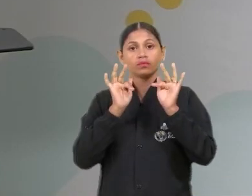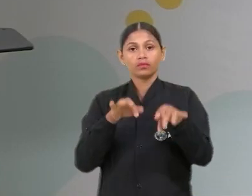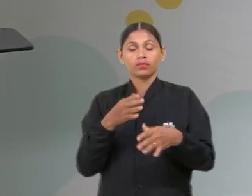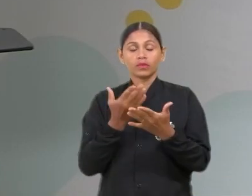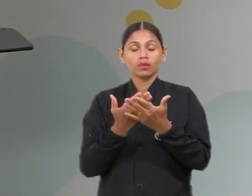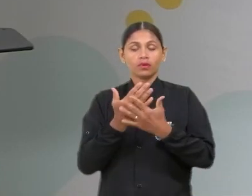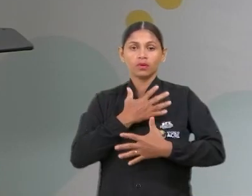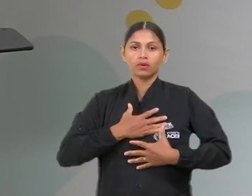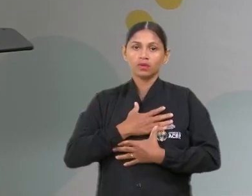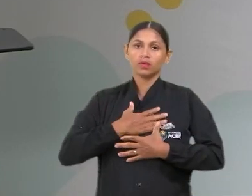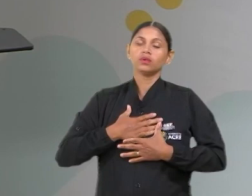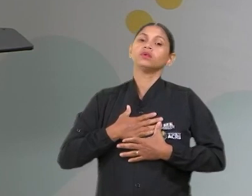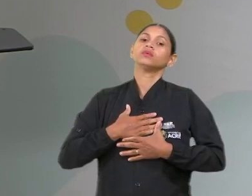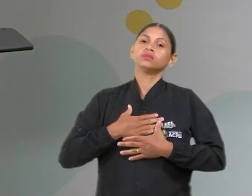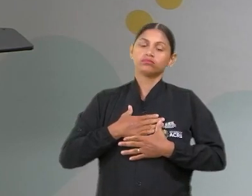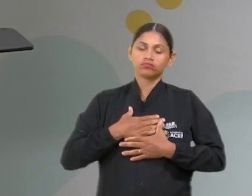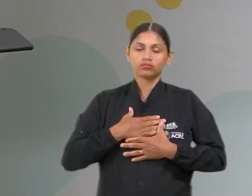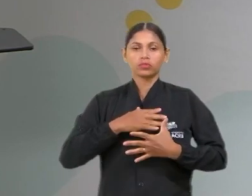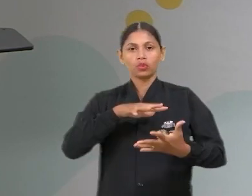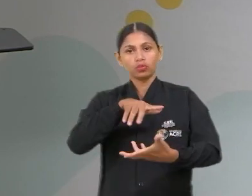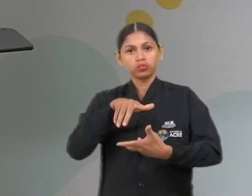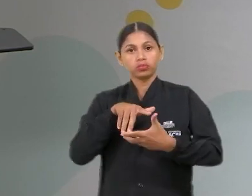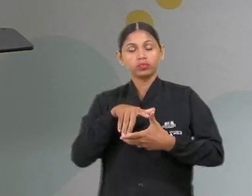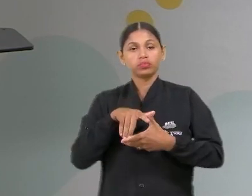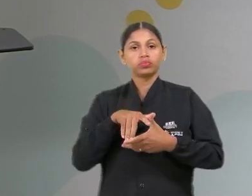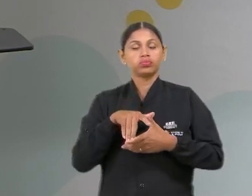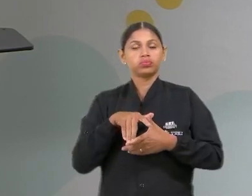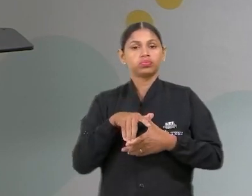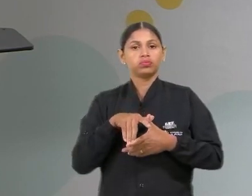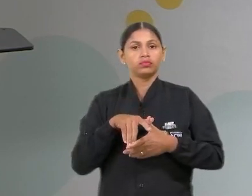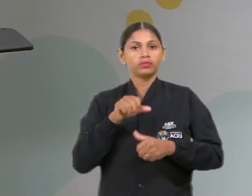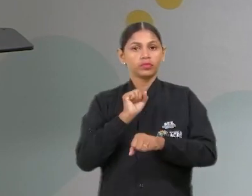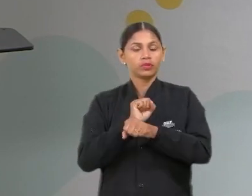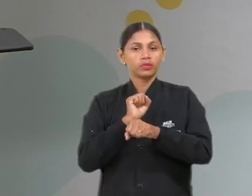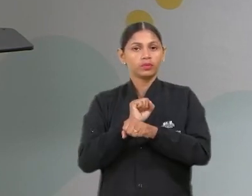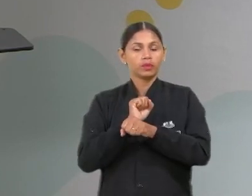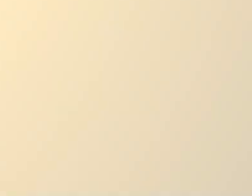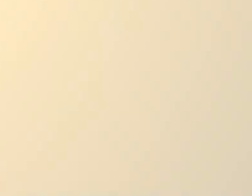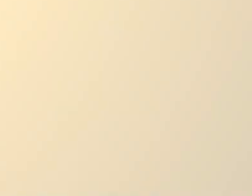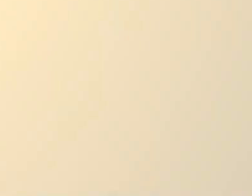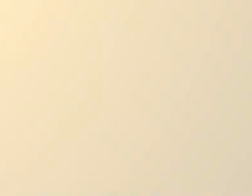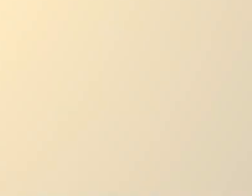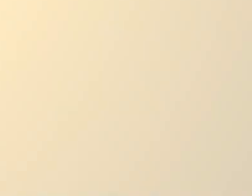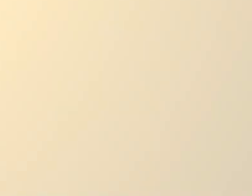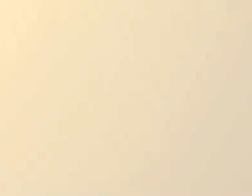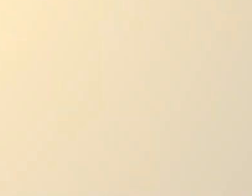que vocês tenham gostado dessa aulazinha de esferas, né? E aguardo vocês na próxima. Um abraço, tchau!